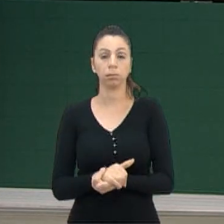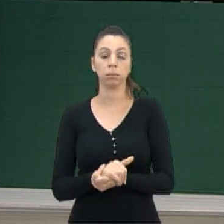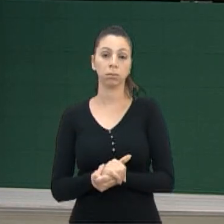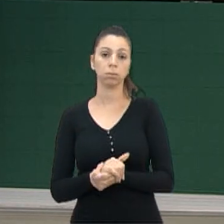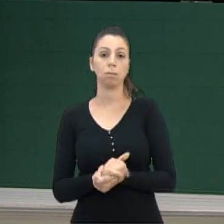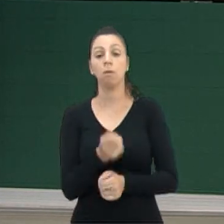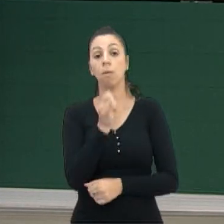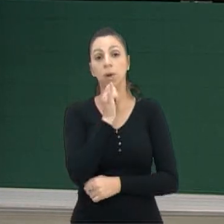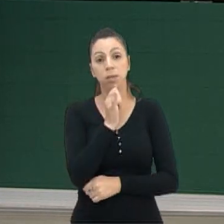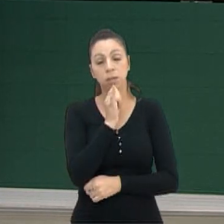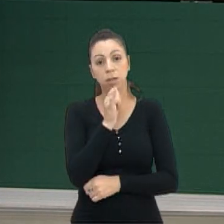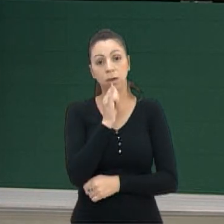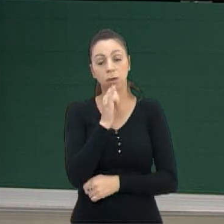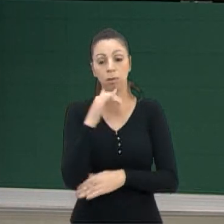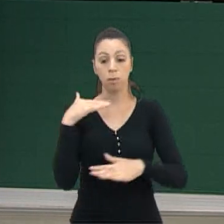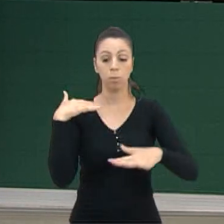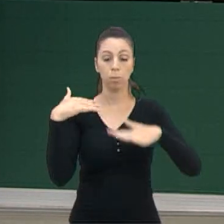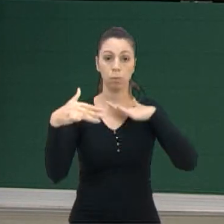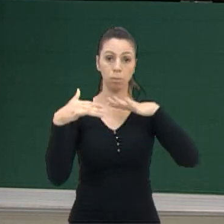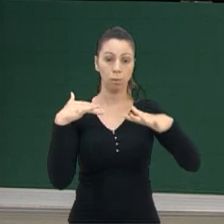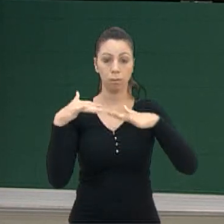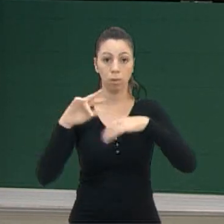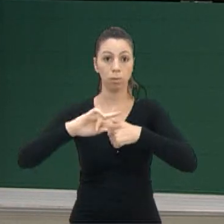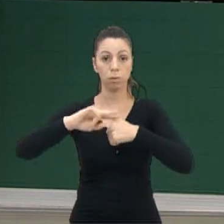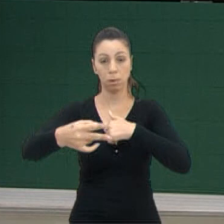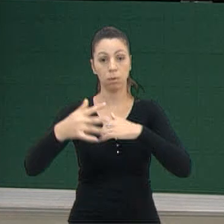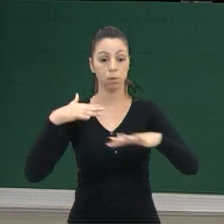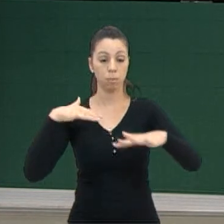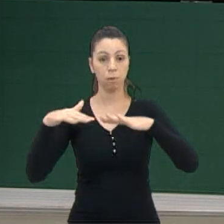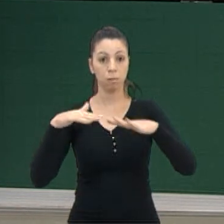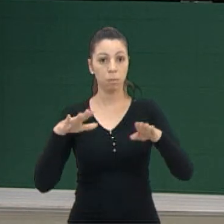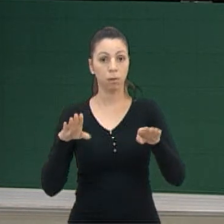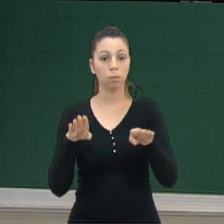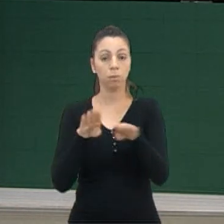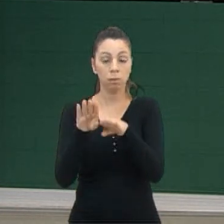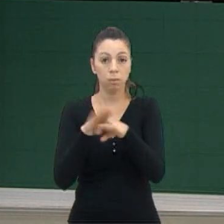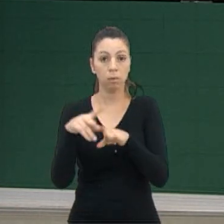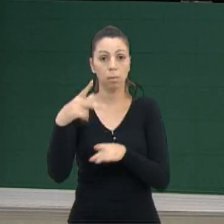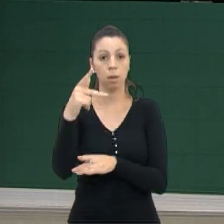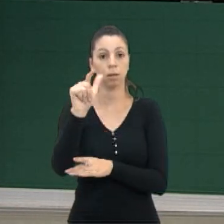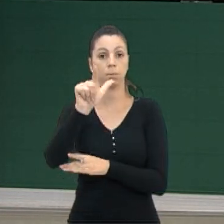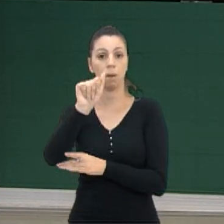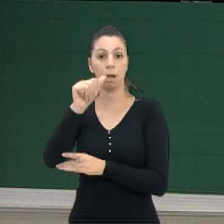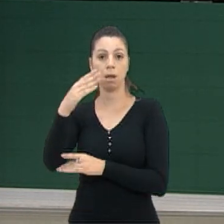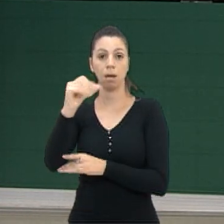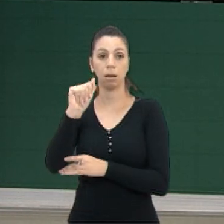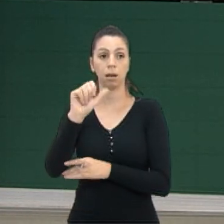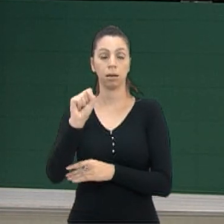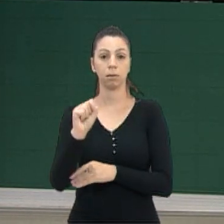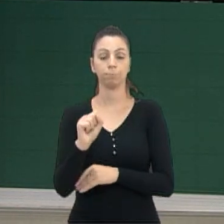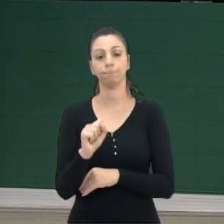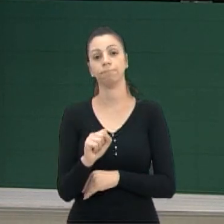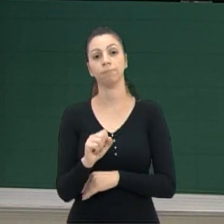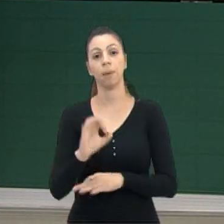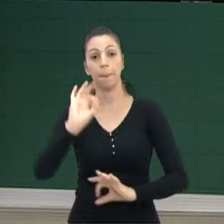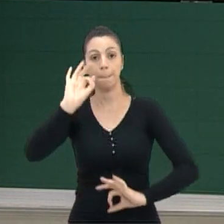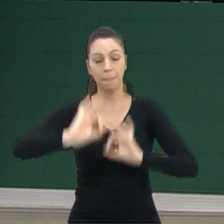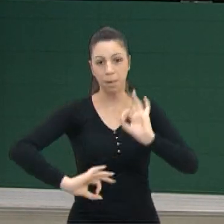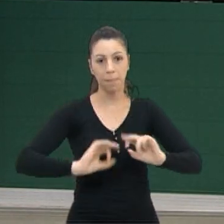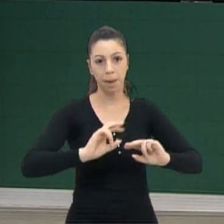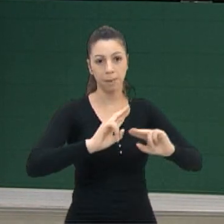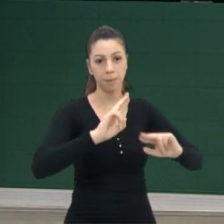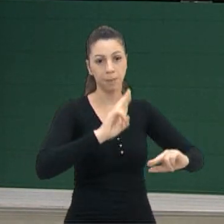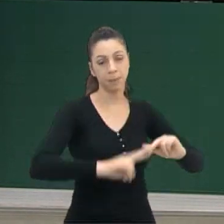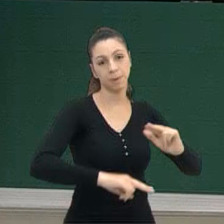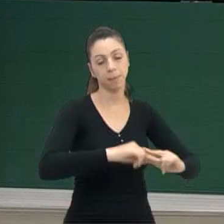São os exemplos, então, dos movimentos, consequência dos movimentos das placas. Preparem os seus materiais e